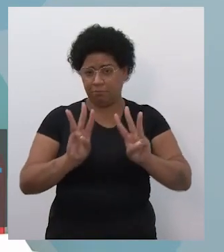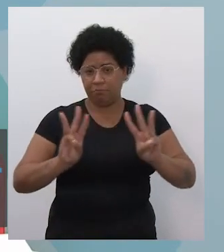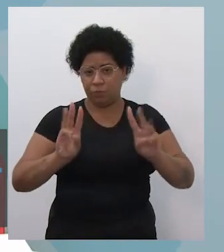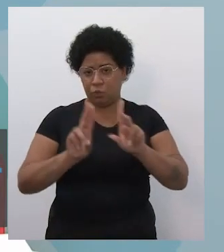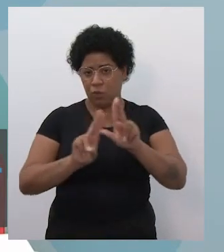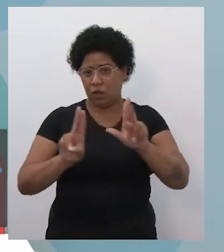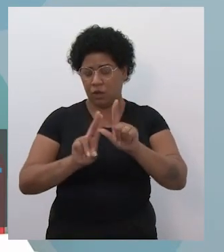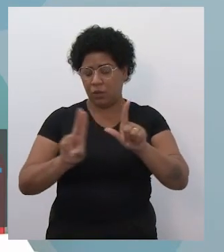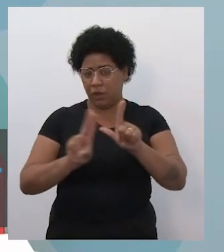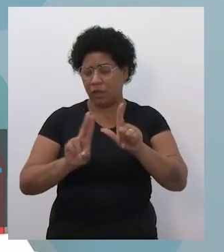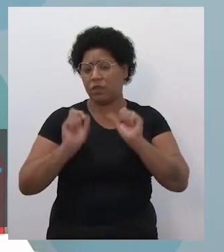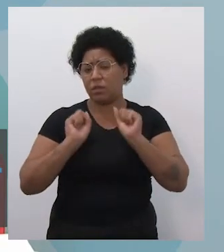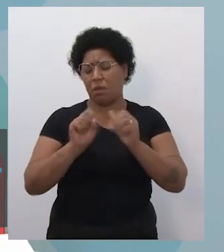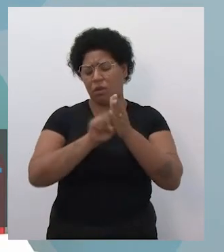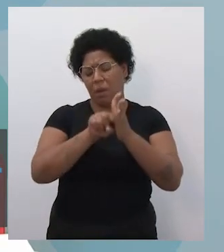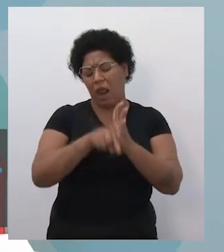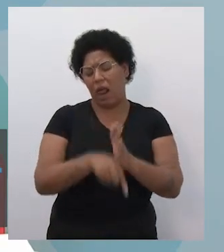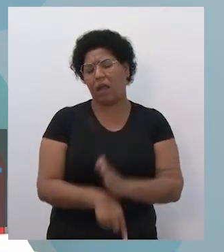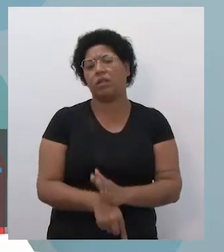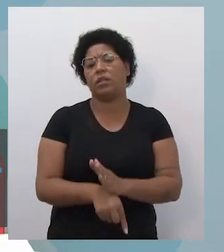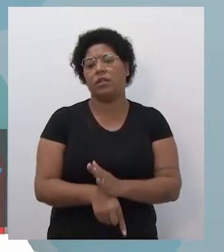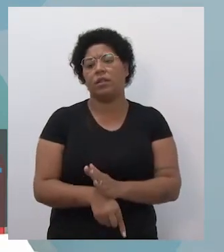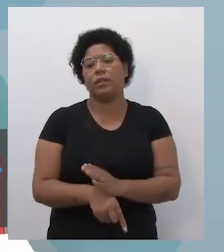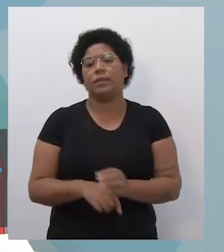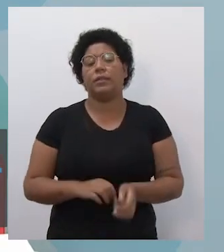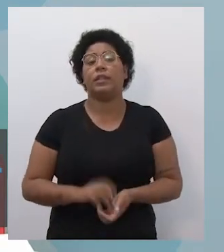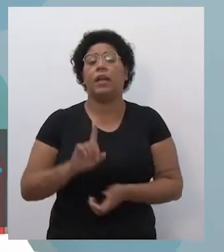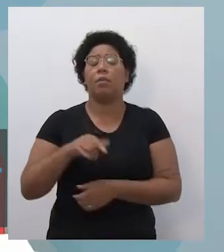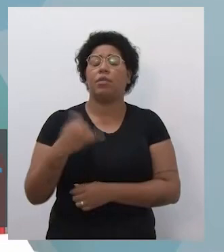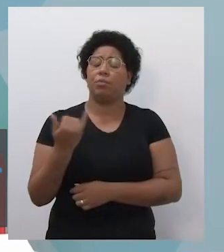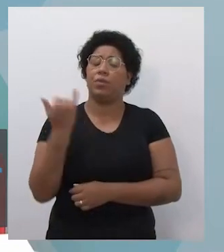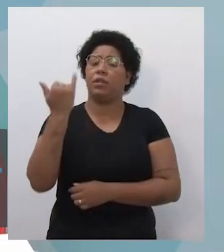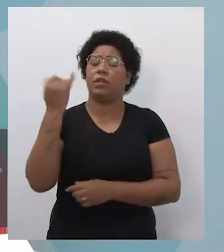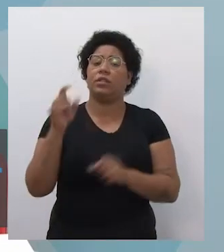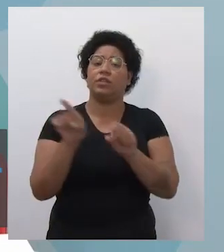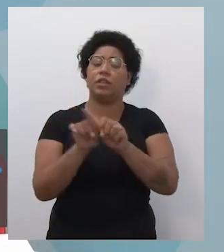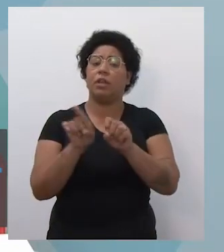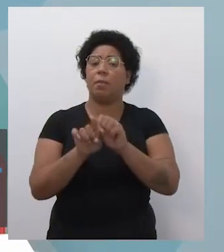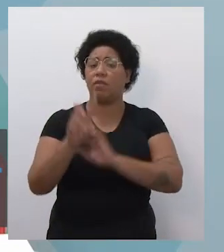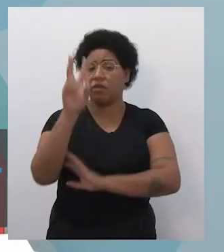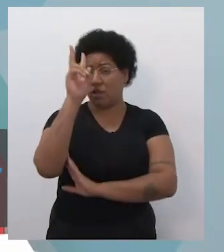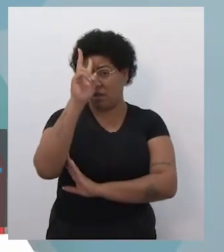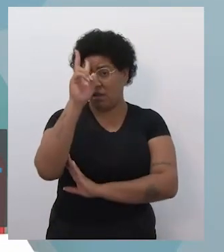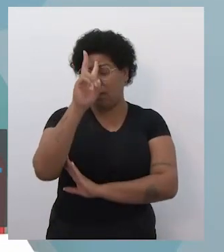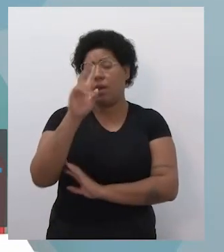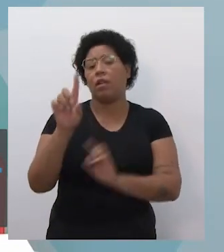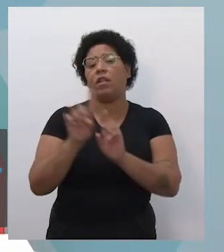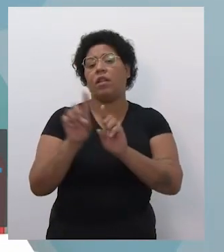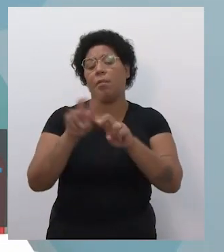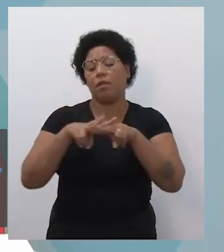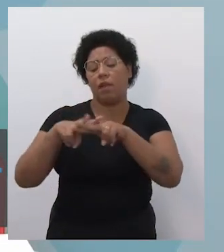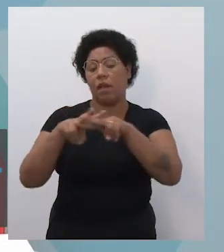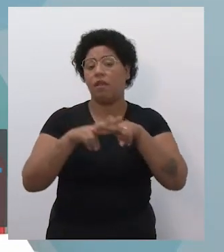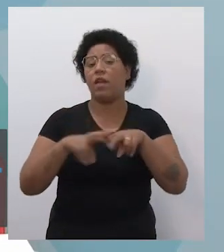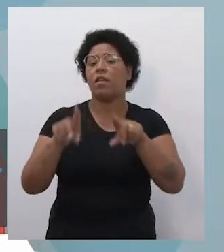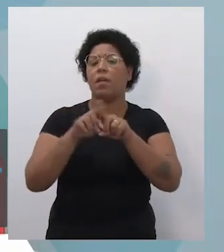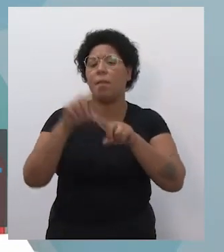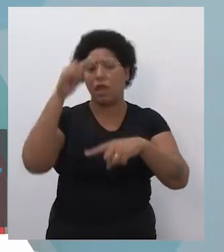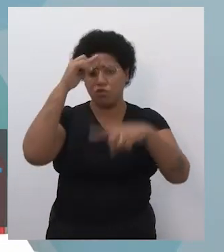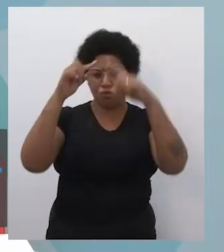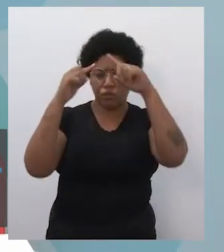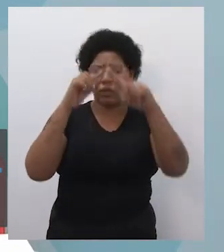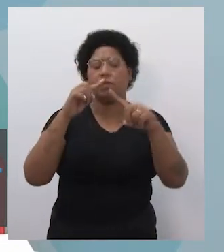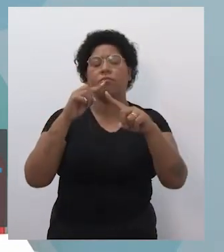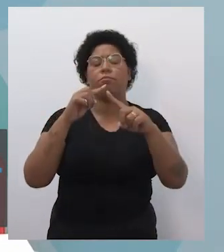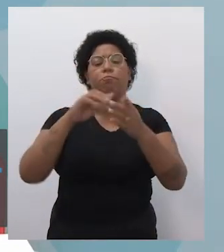aprofundar melhor nesse documento, porque como o Max disse, é sempre importante, né, retomar, para a gente poder tirar as nossas dúvidas. Um